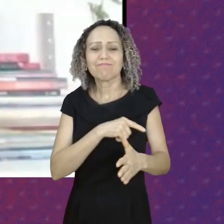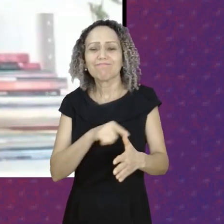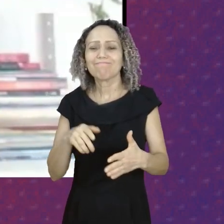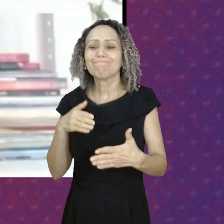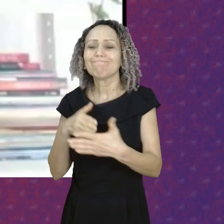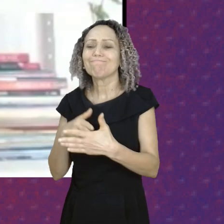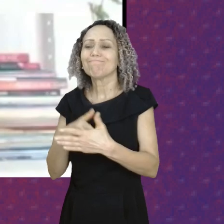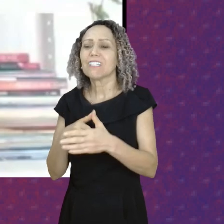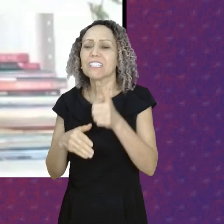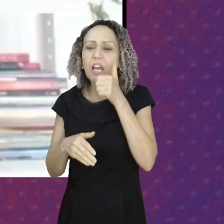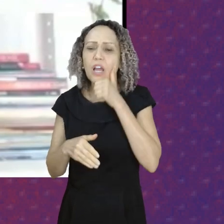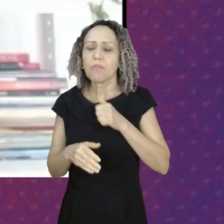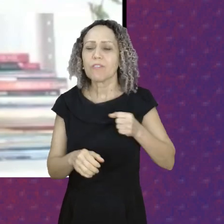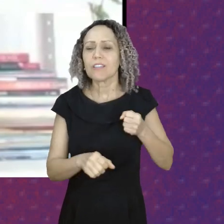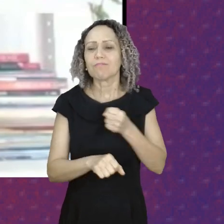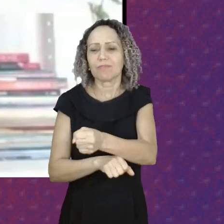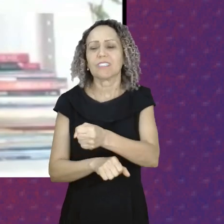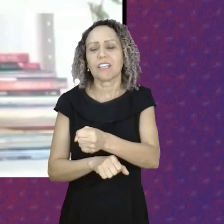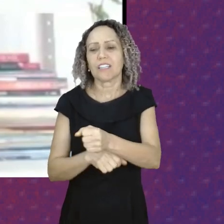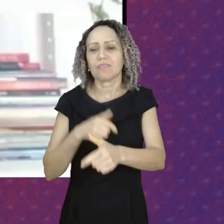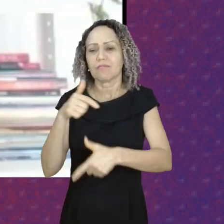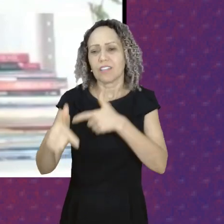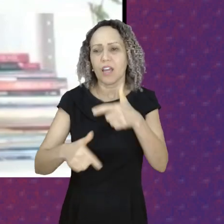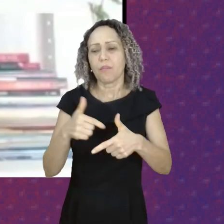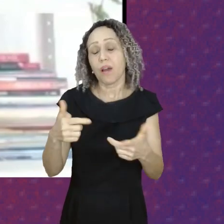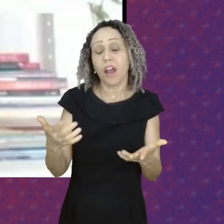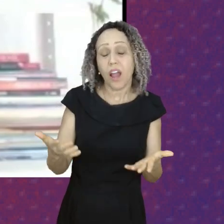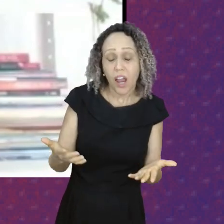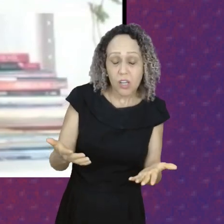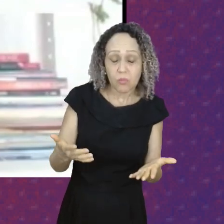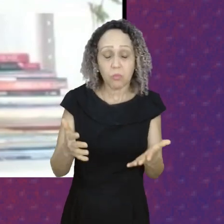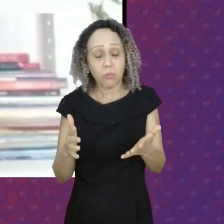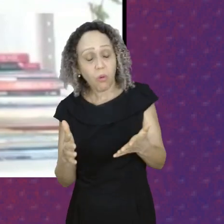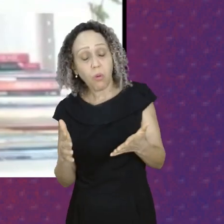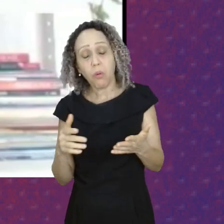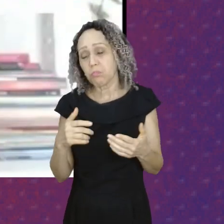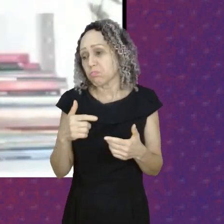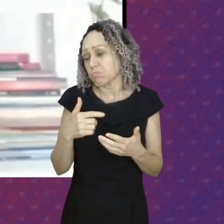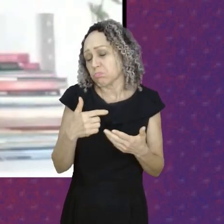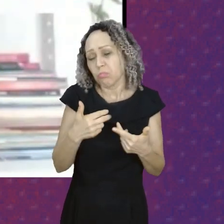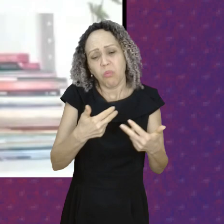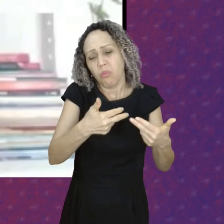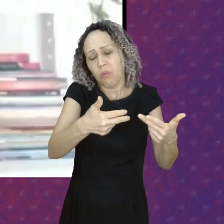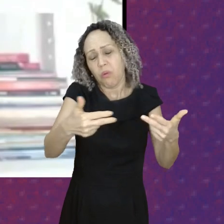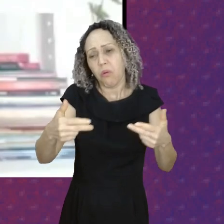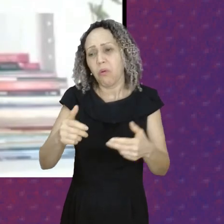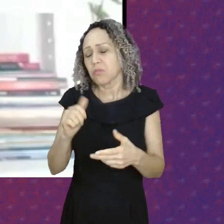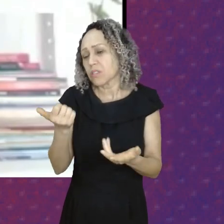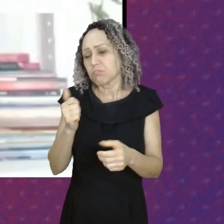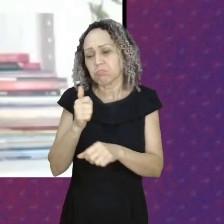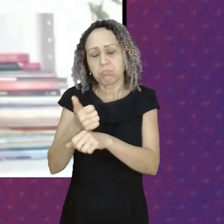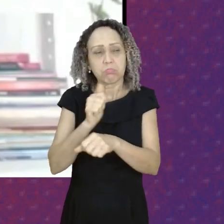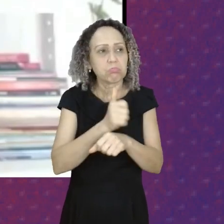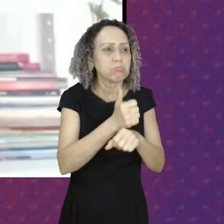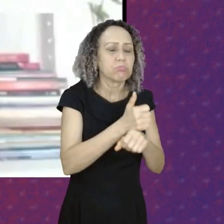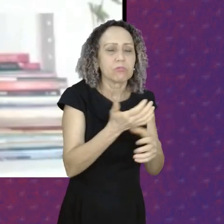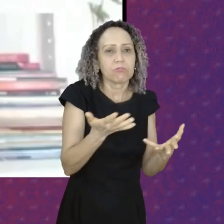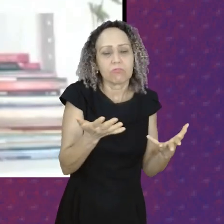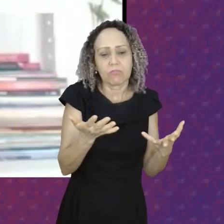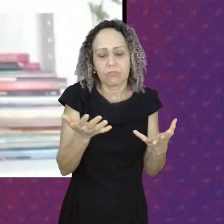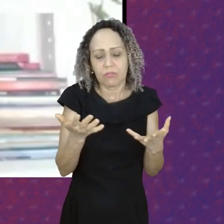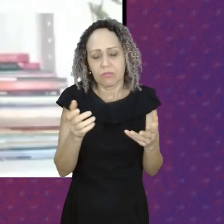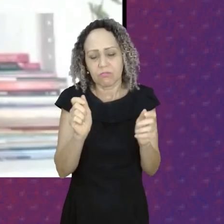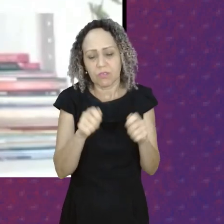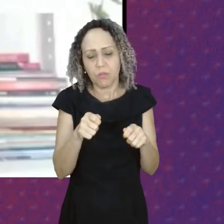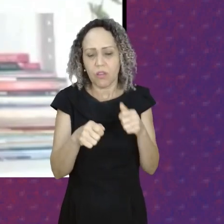de estar no mercado de trabalho ou de estar em outras atividades que permitem, né,